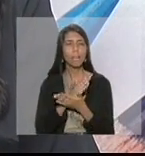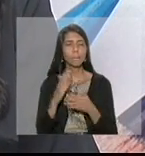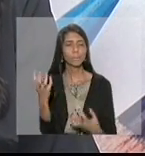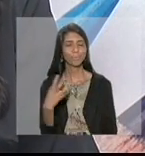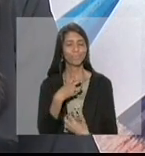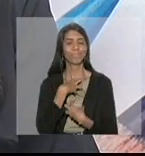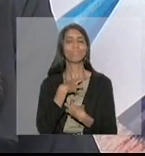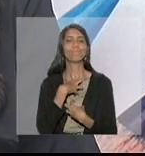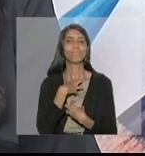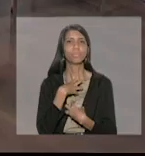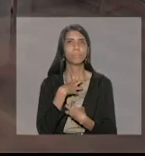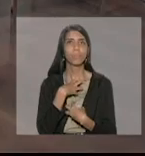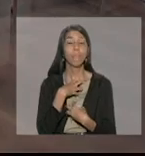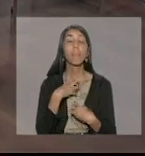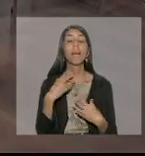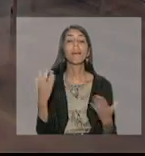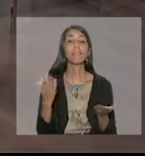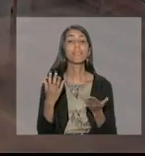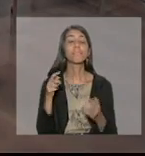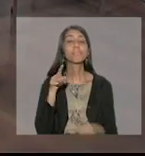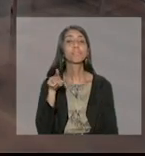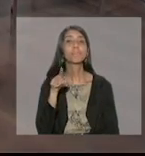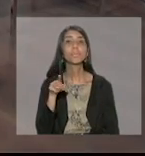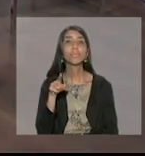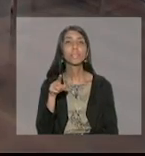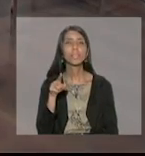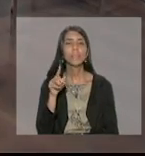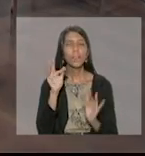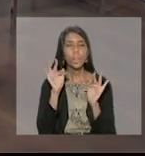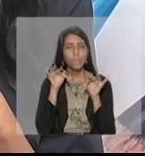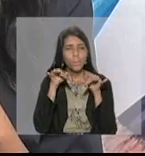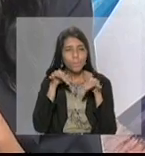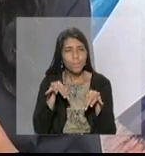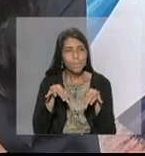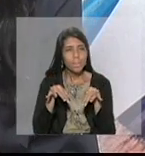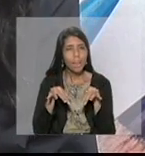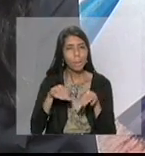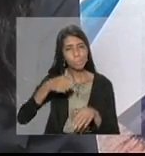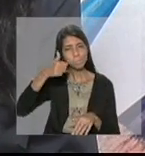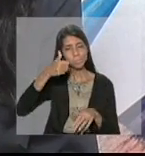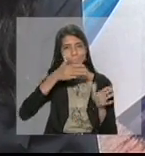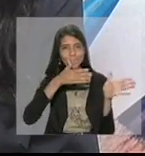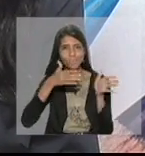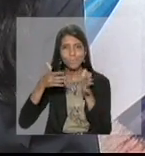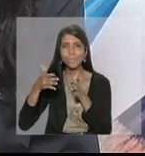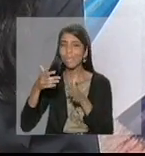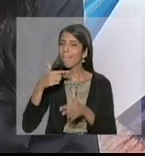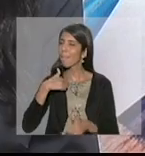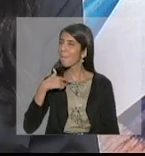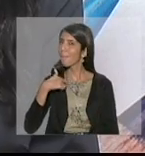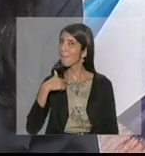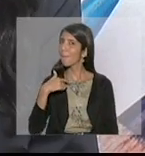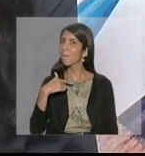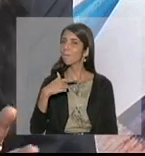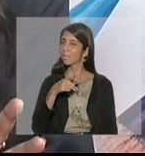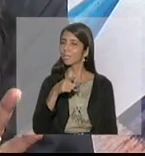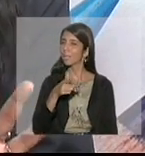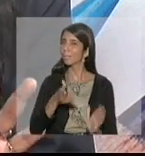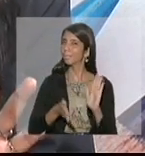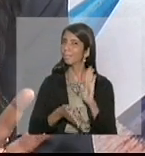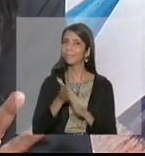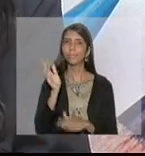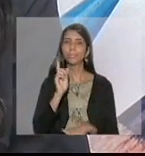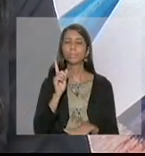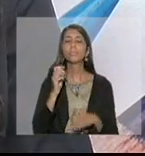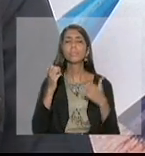nos impactaram. Vamos lá. E aí, no finalzinho do primeiro bloco, eu falei que eu não ia deixar você